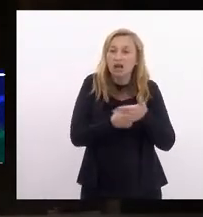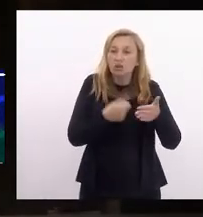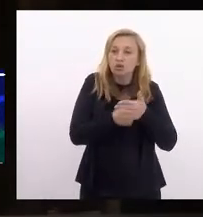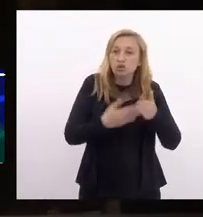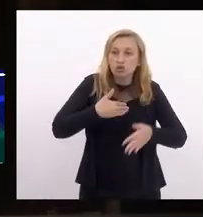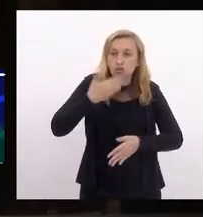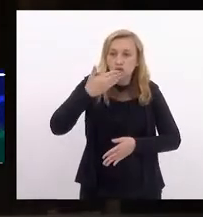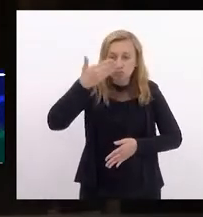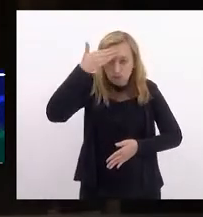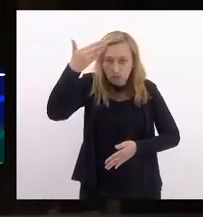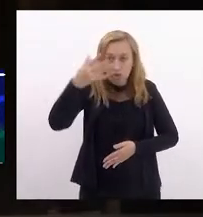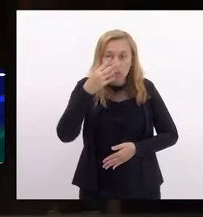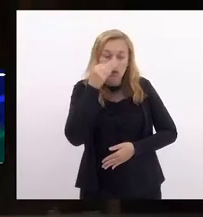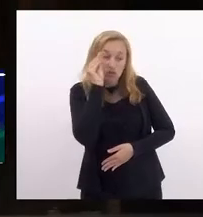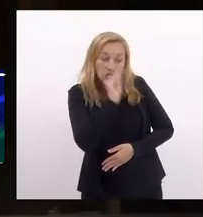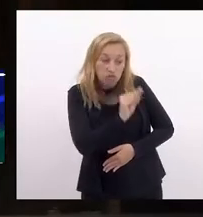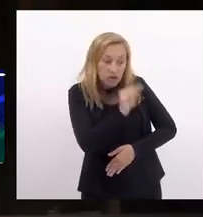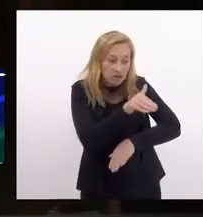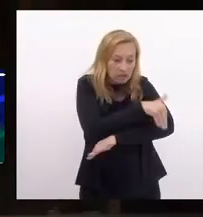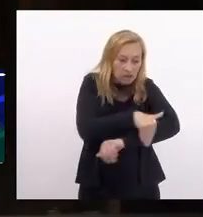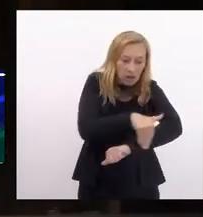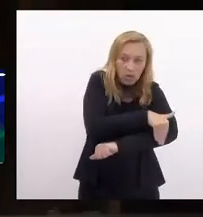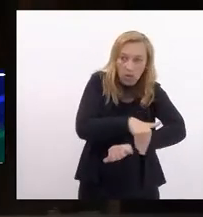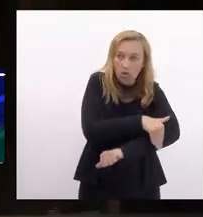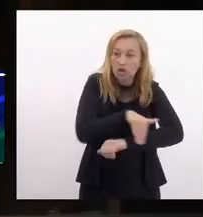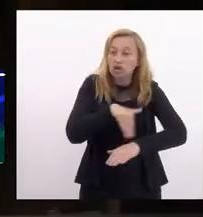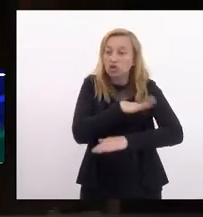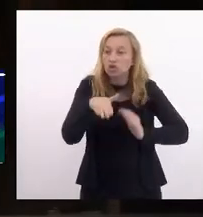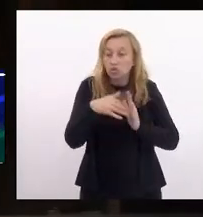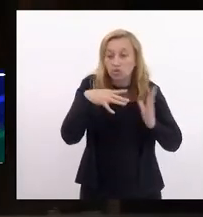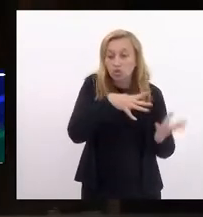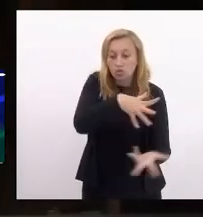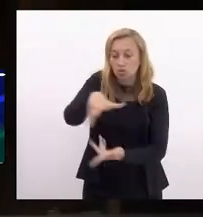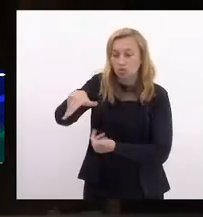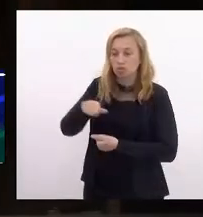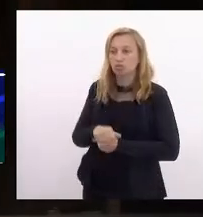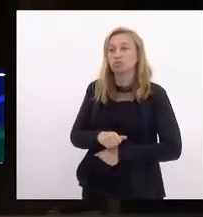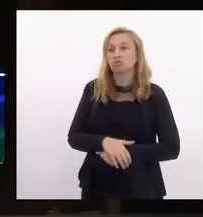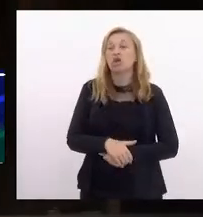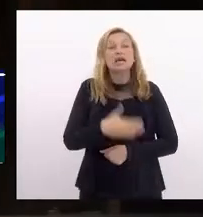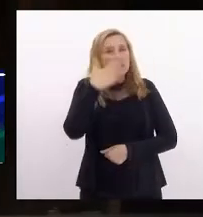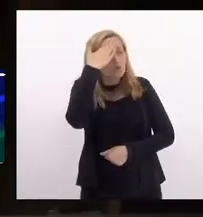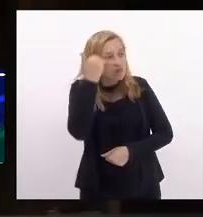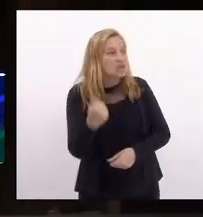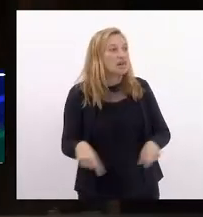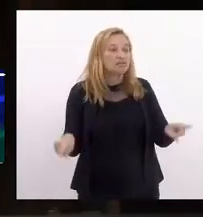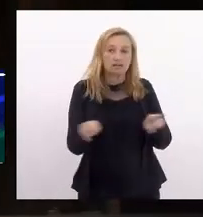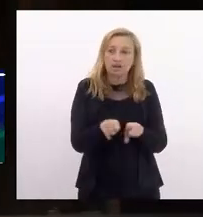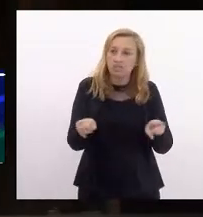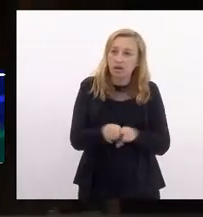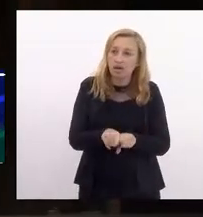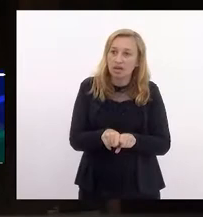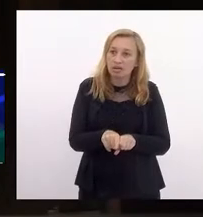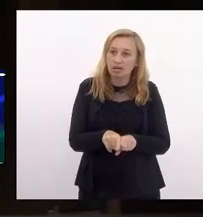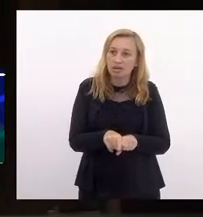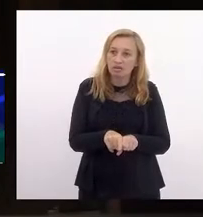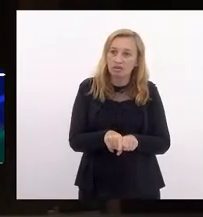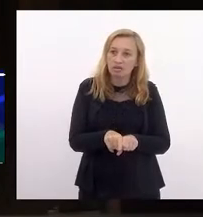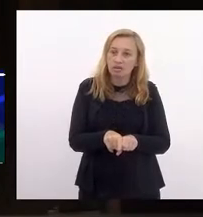dos muçulmanos que são Discriminados nas ruas de todo o planeta É eu sei também